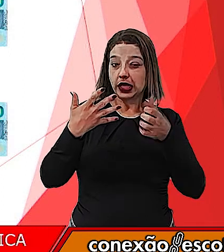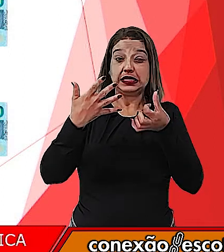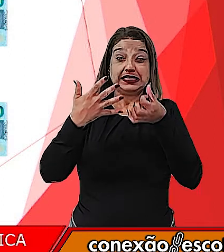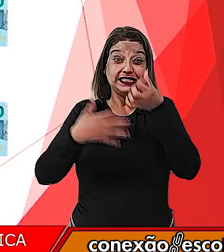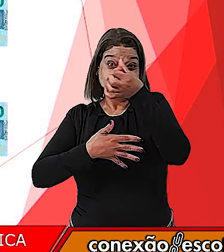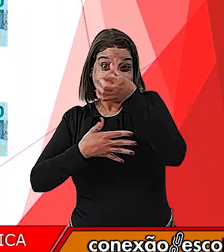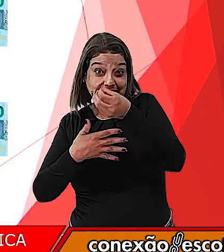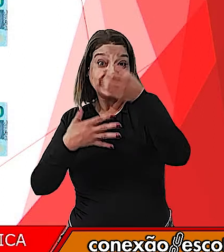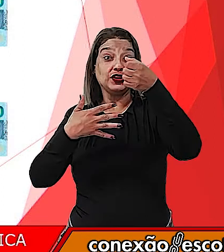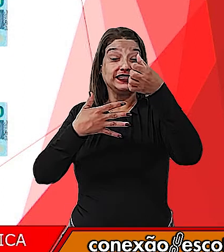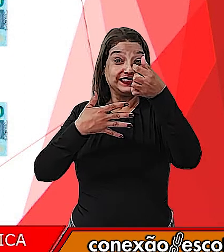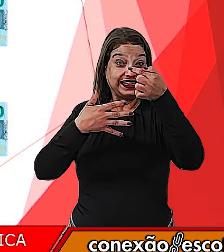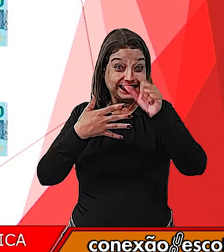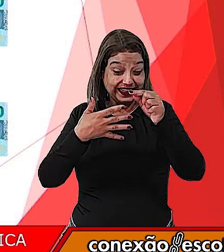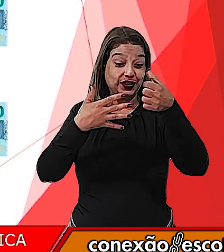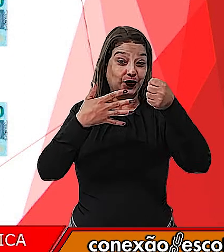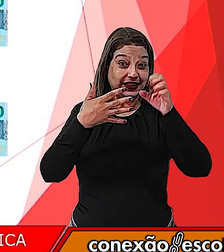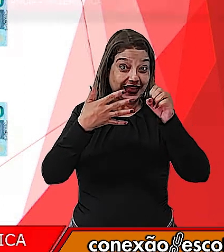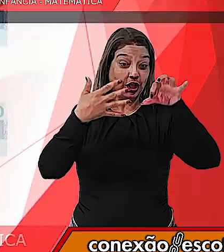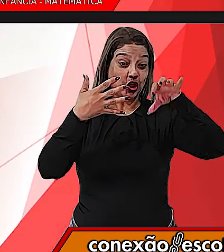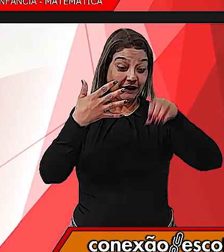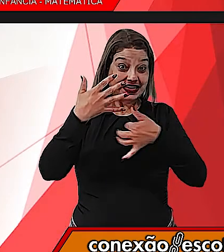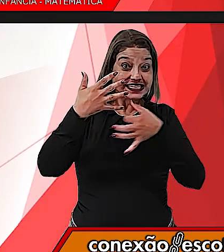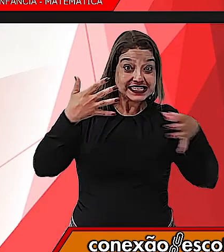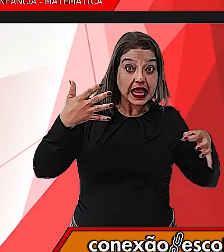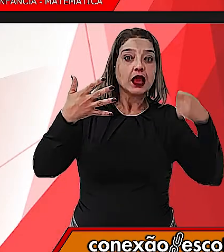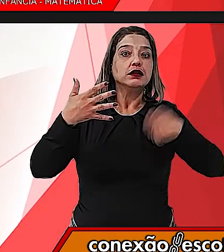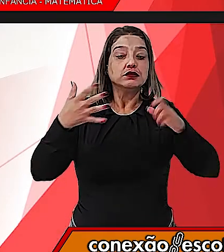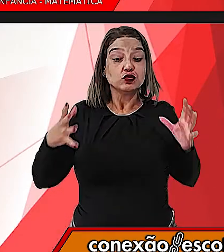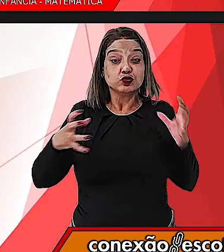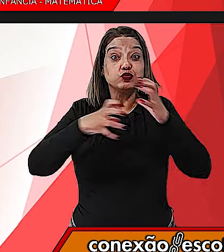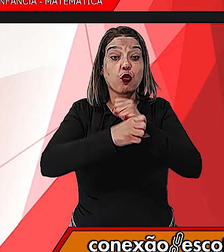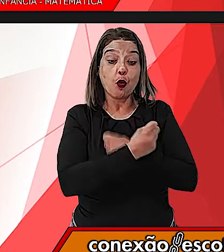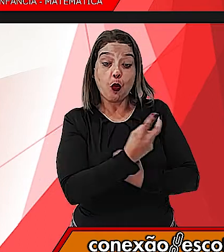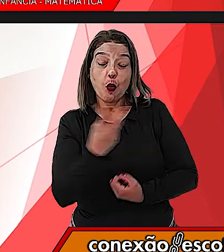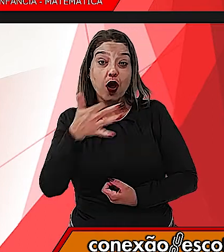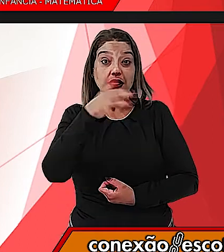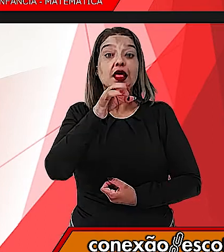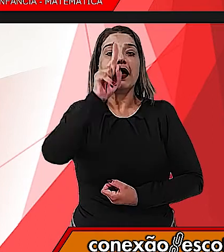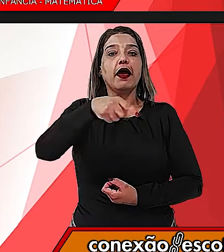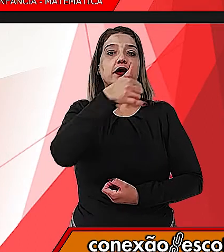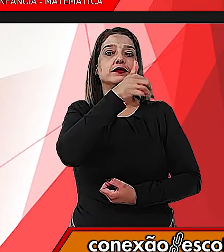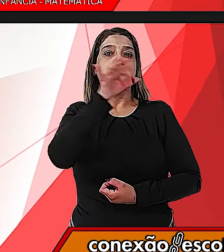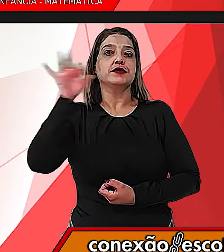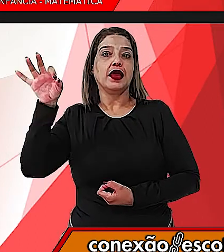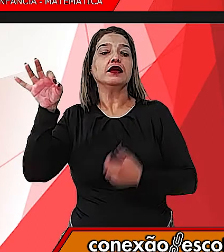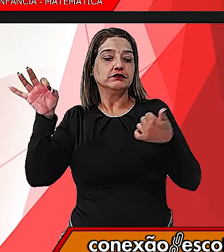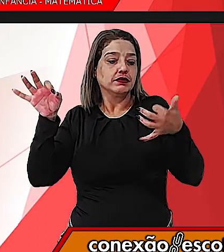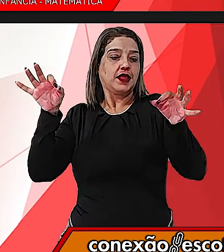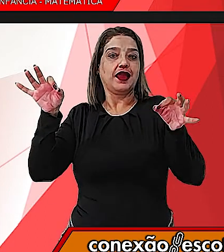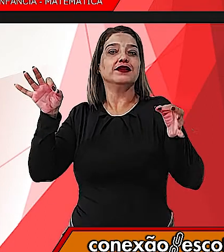60, 70, 80, 90, 100. Então, precisaríamos de 10 notas de R$ 10 para termos